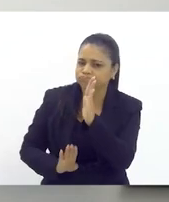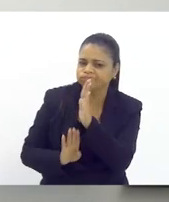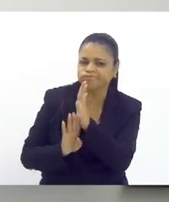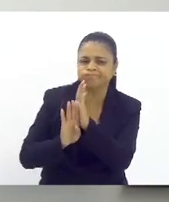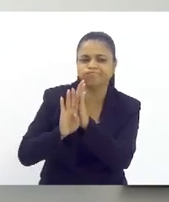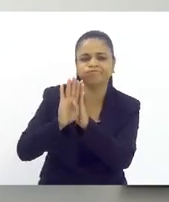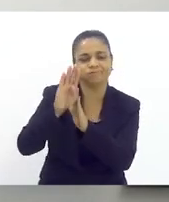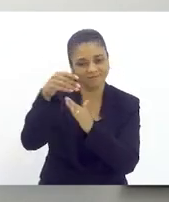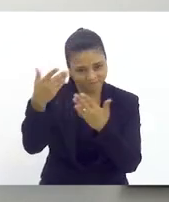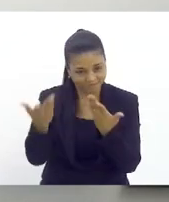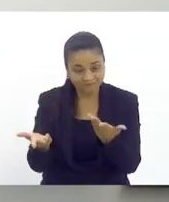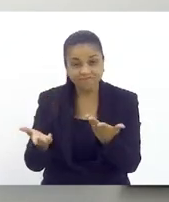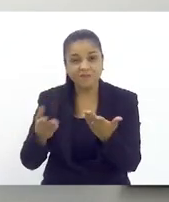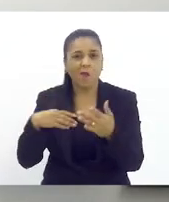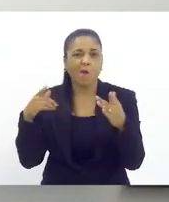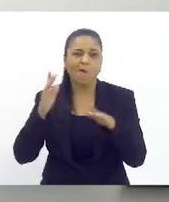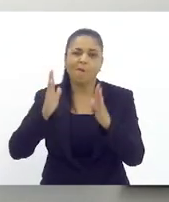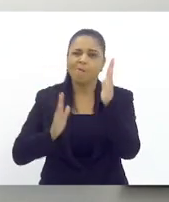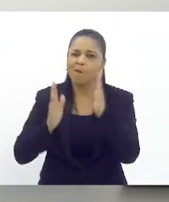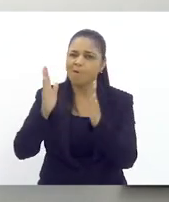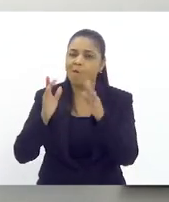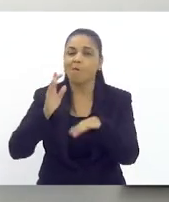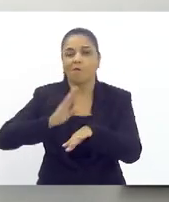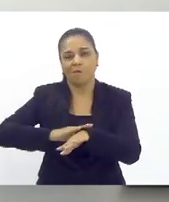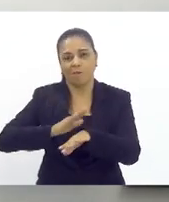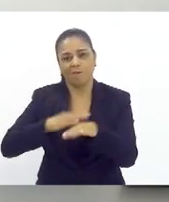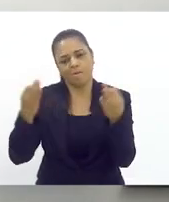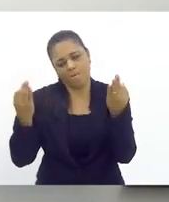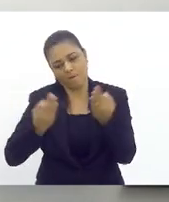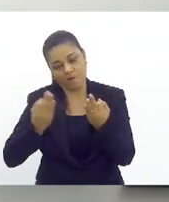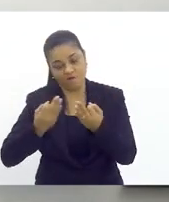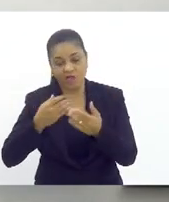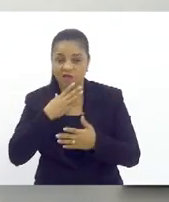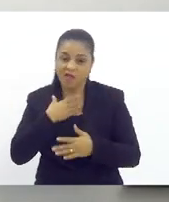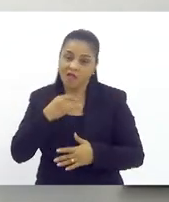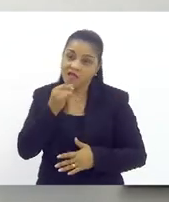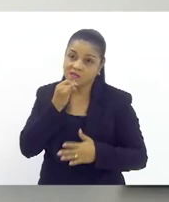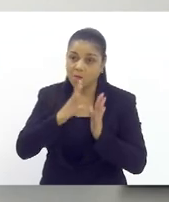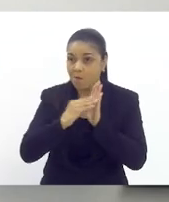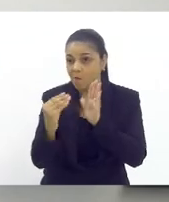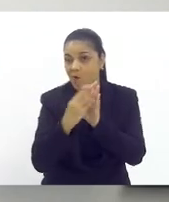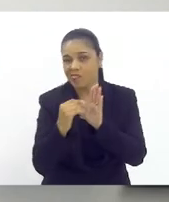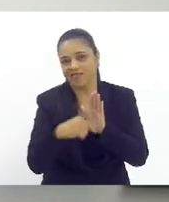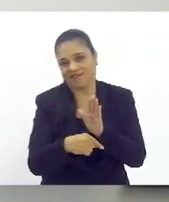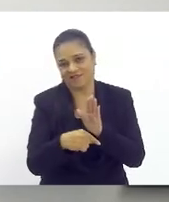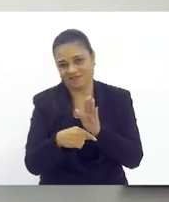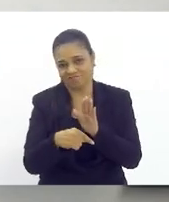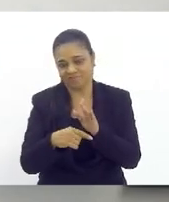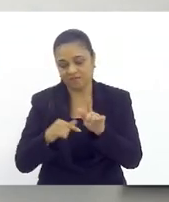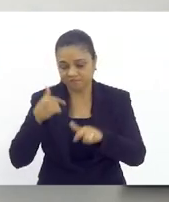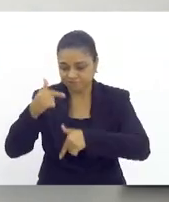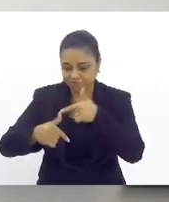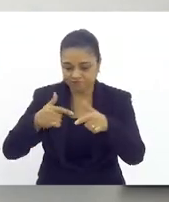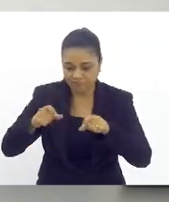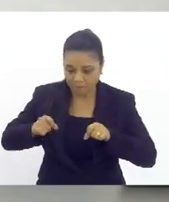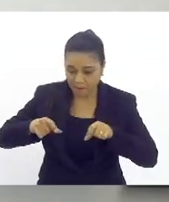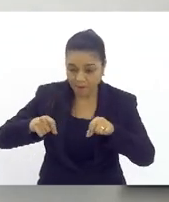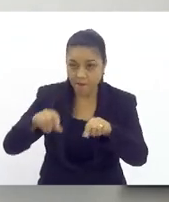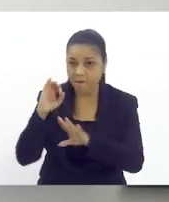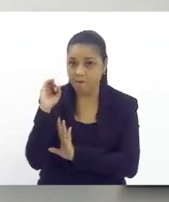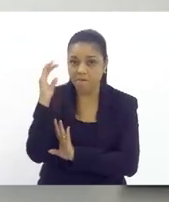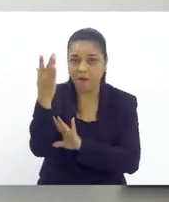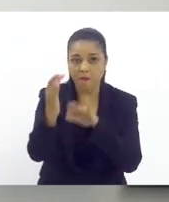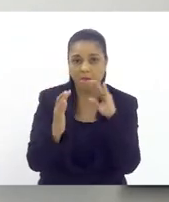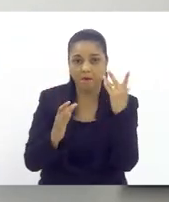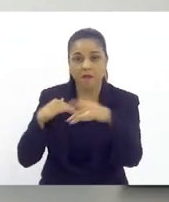é um momento perfeito para dar o exemplo eu acho estado de como é que a coisa pode ser feita de como é que você recupera um que é